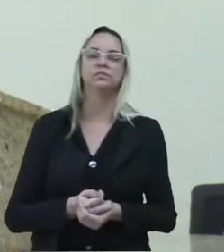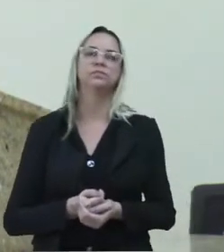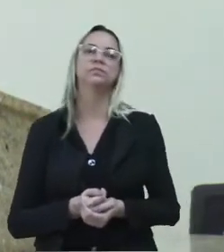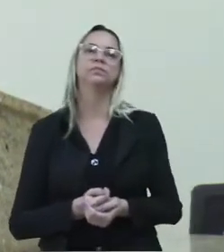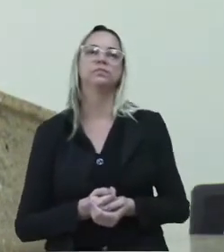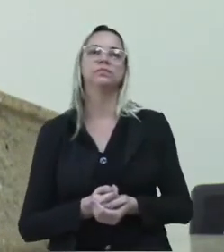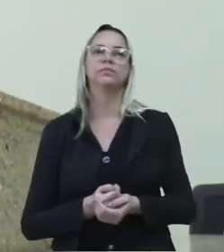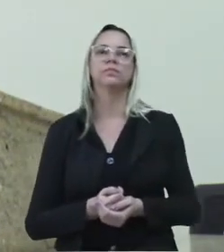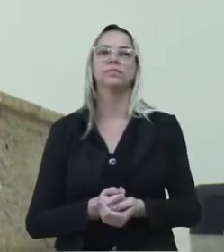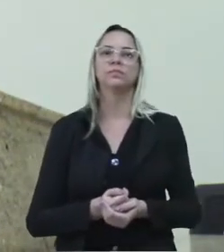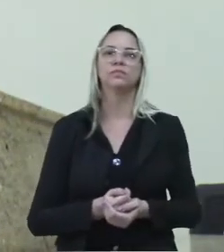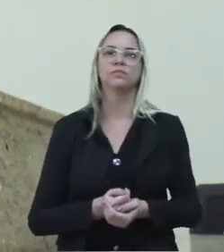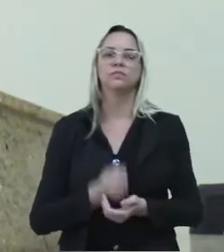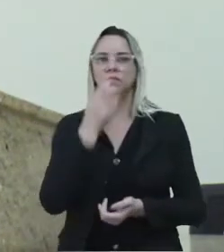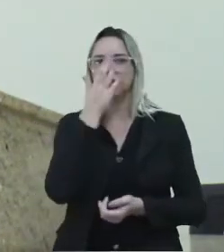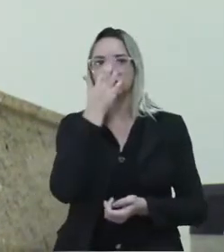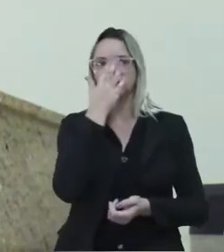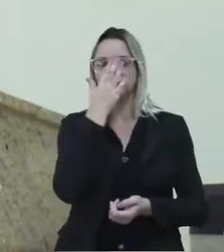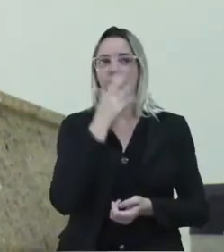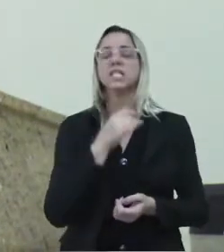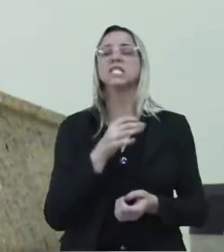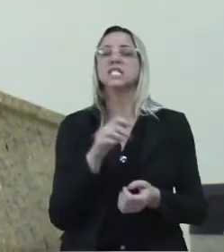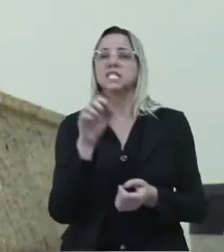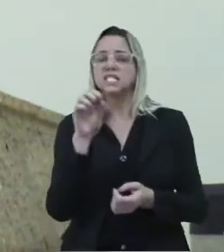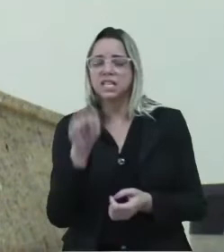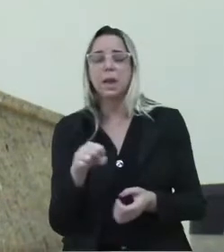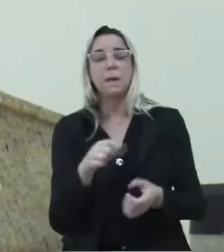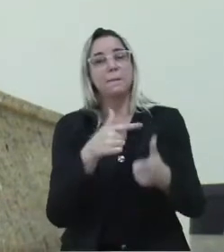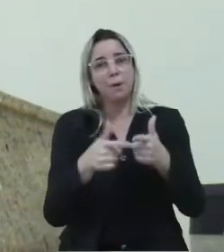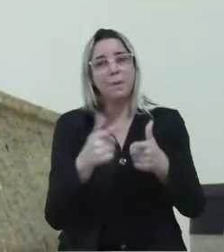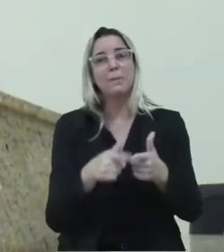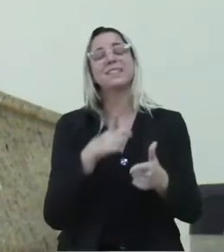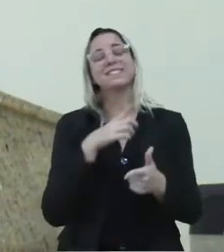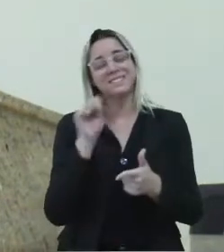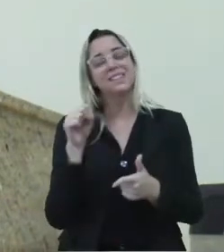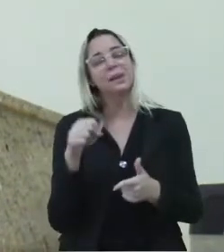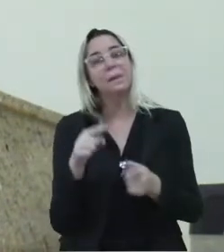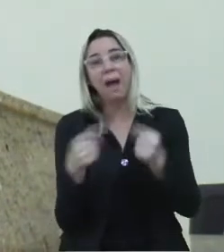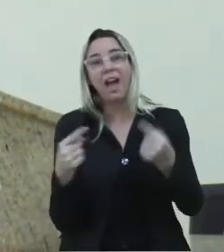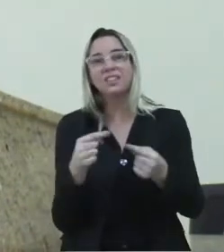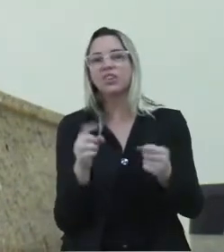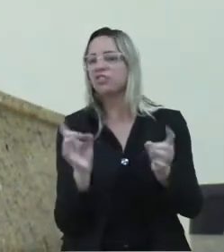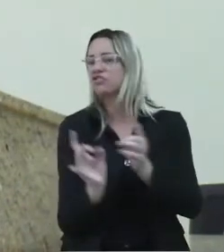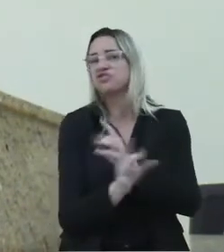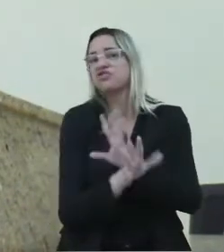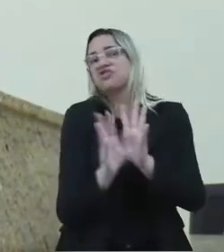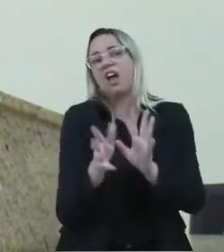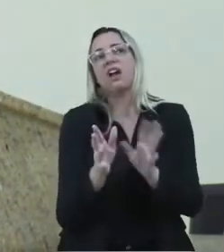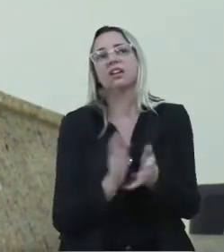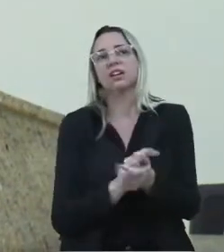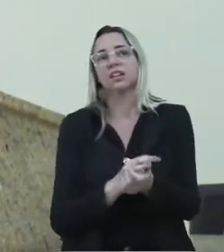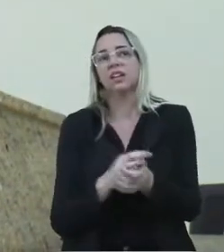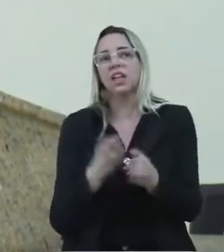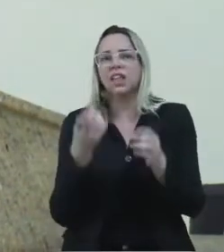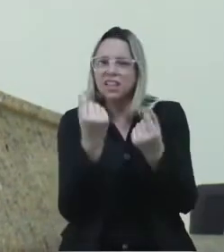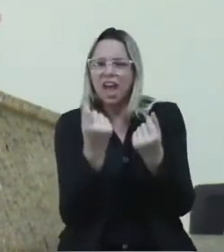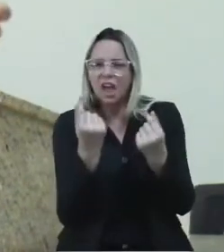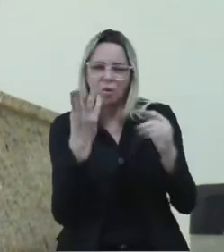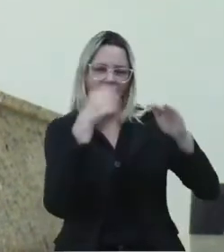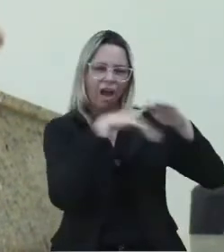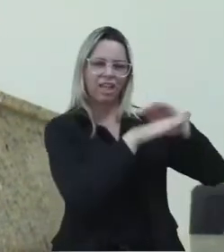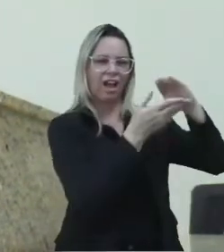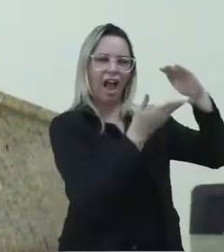com problemas, mas está sendo resolvido e foi resolvido. Está entendendo? Que Vossa Excelência fica passando dinheiro em caixa, é uma coisa, você